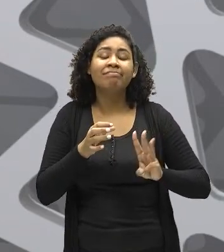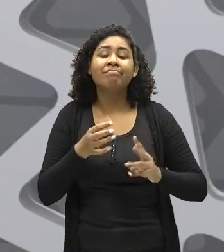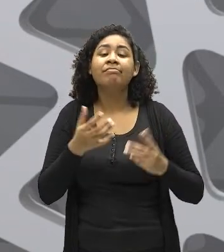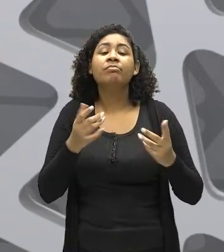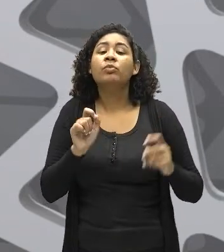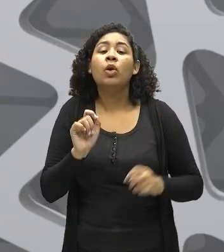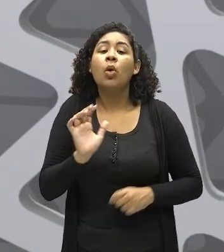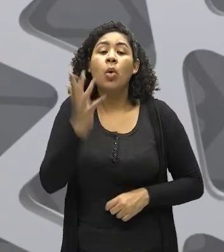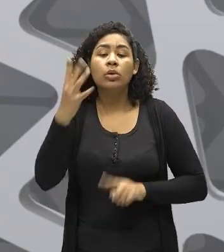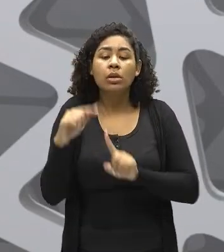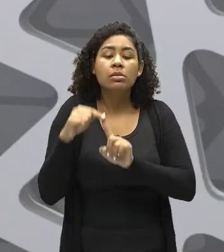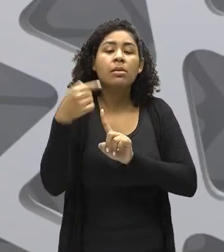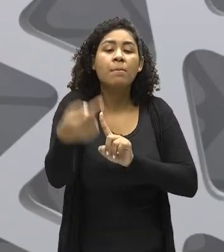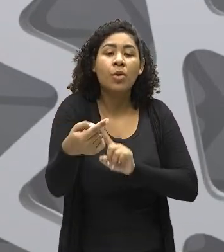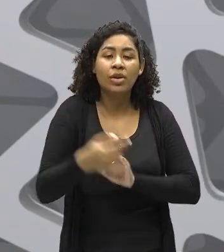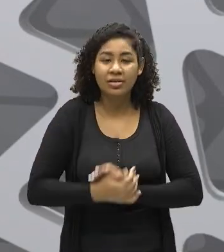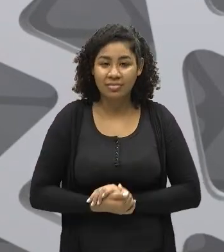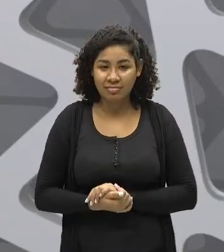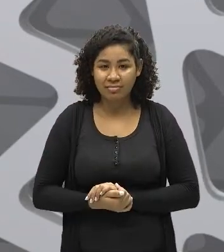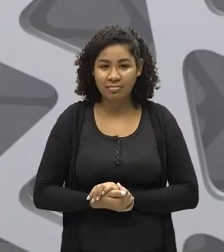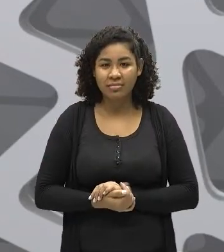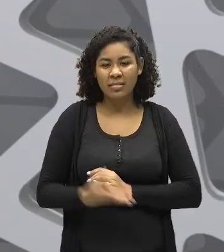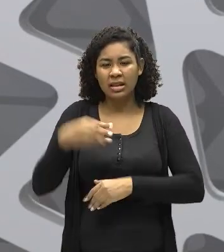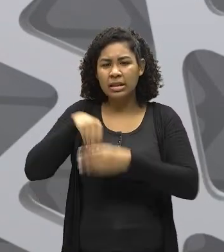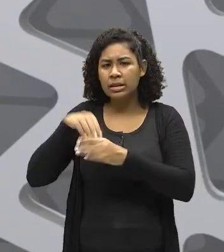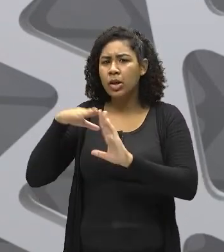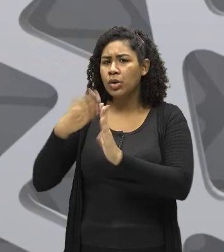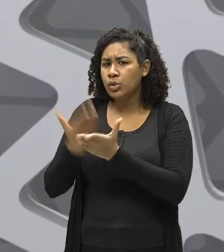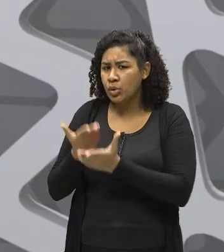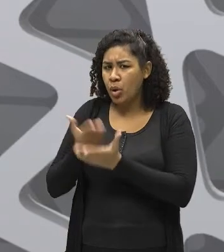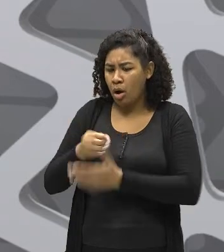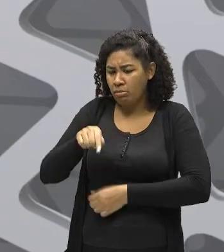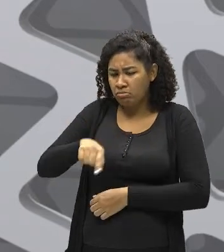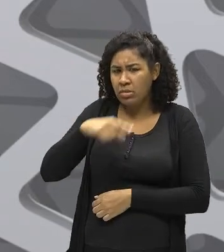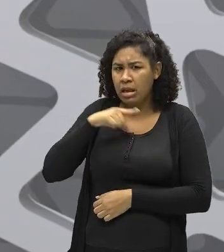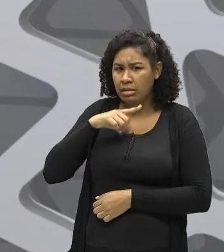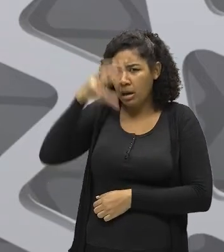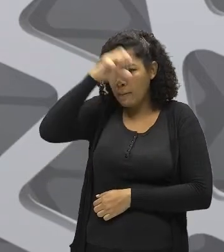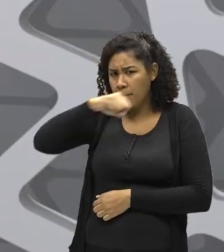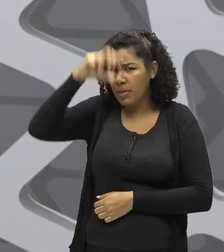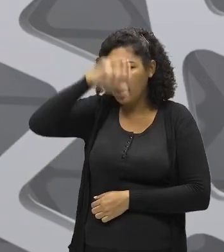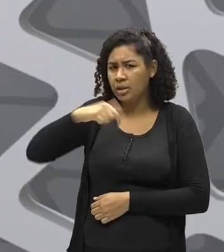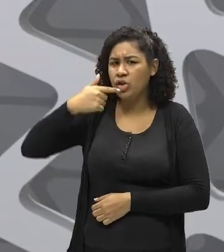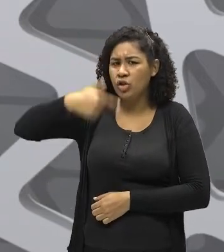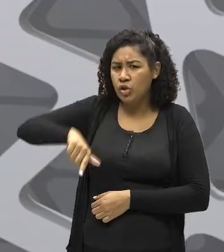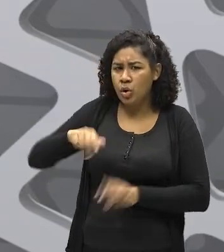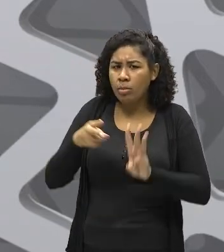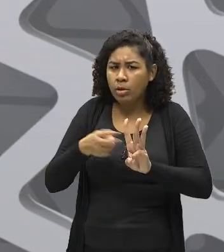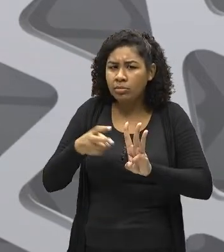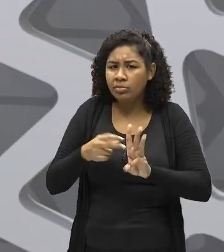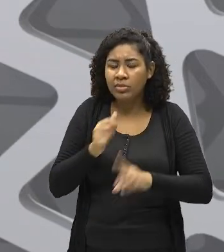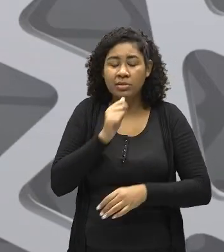vocês, elas são ensinadas na escola? Nas nossas escolas, ainda não.